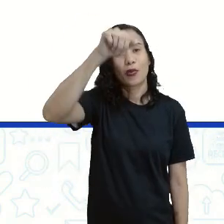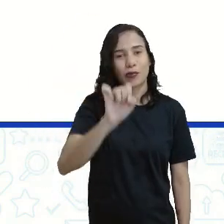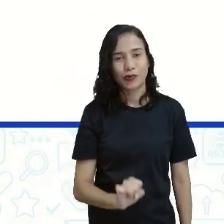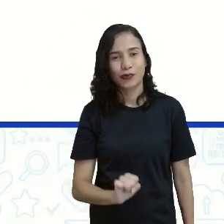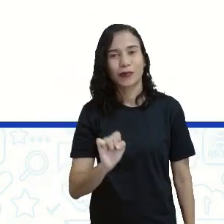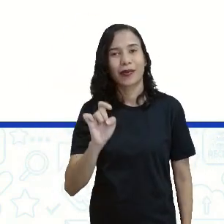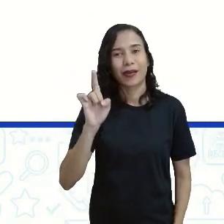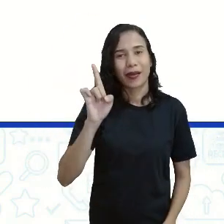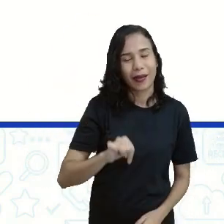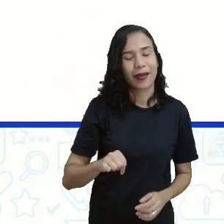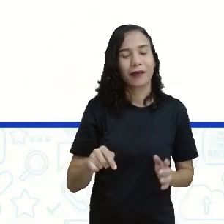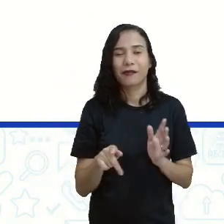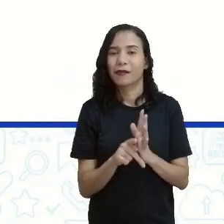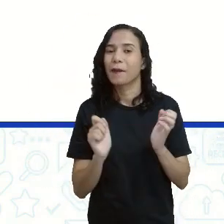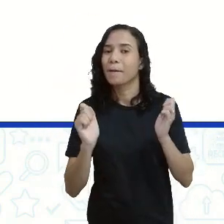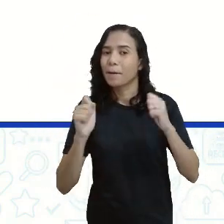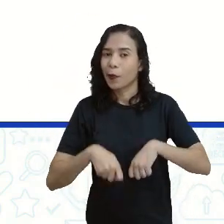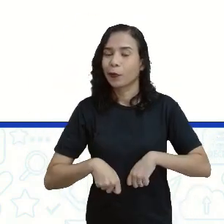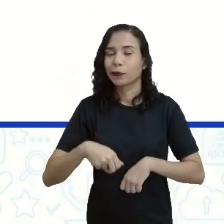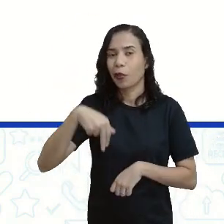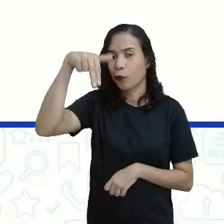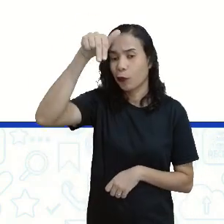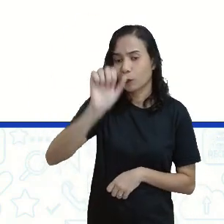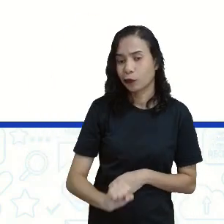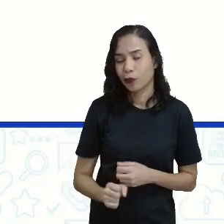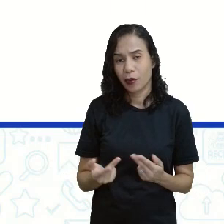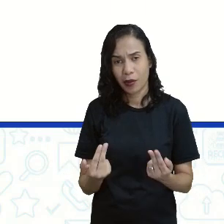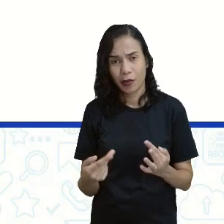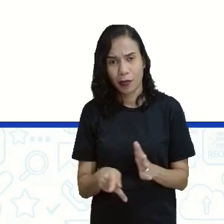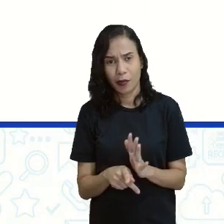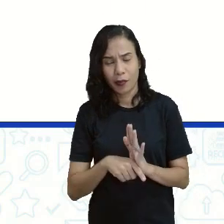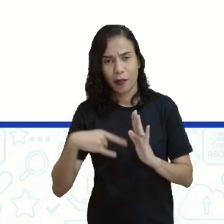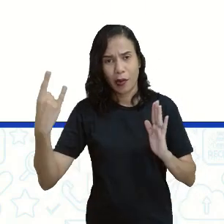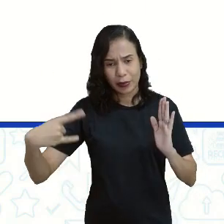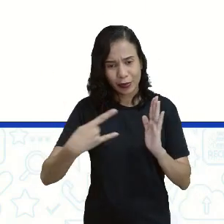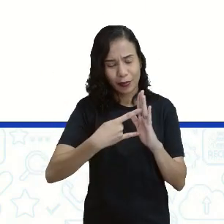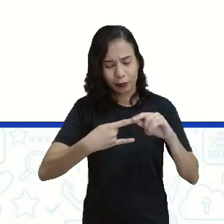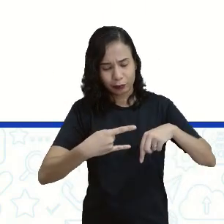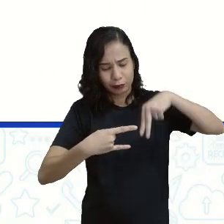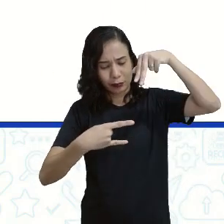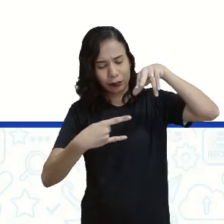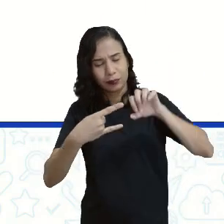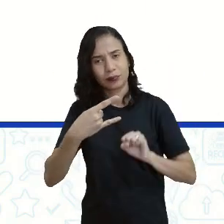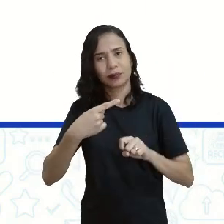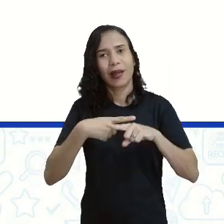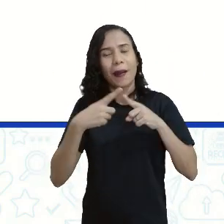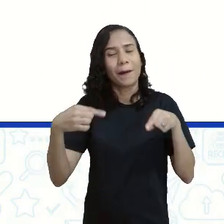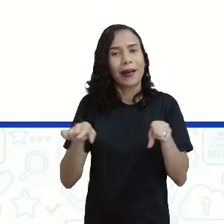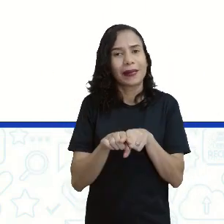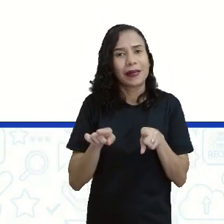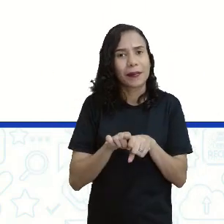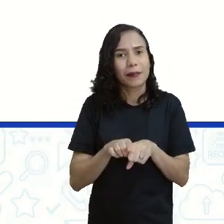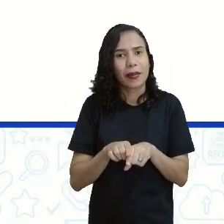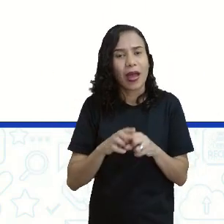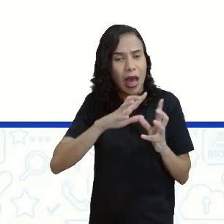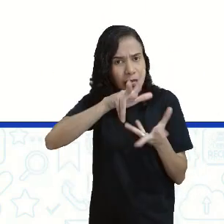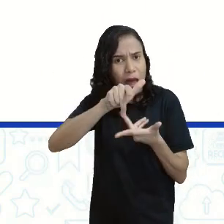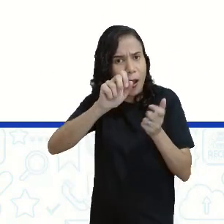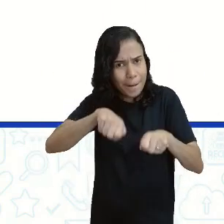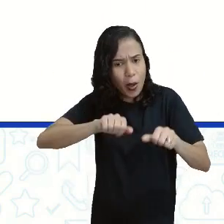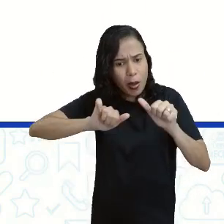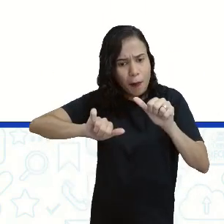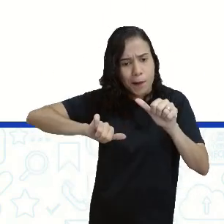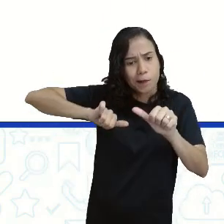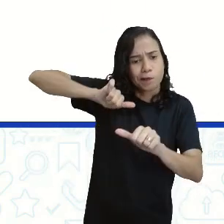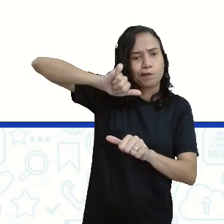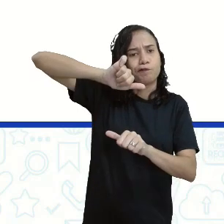eles podem ser norte e sul, igual um polo geográfico, mas em alguns momentos a Terra pode mudar esse campo